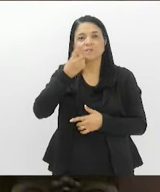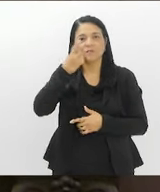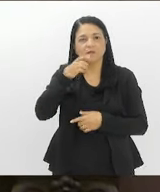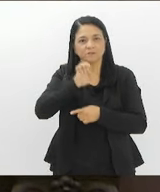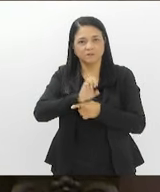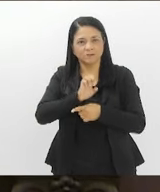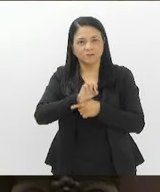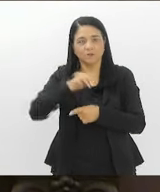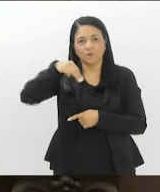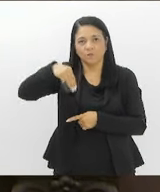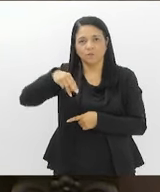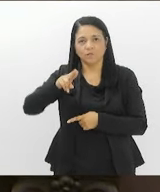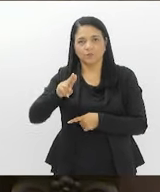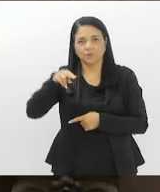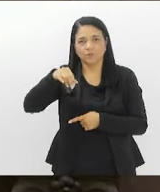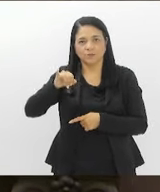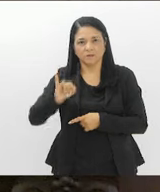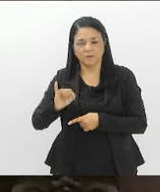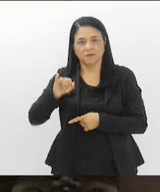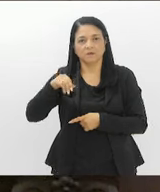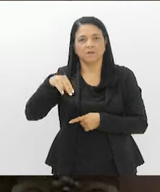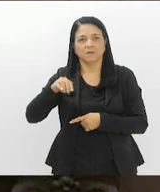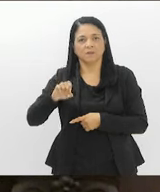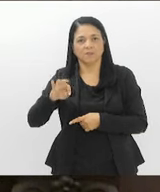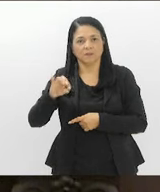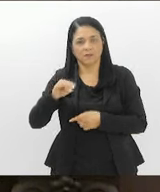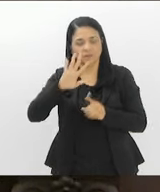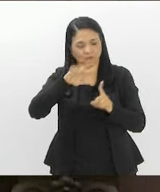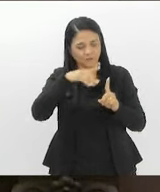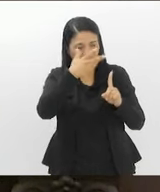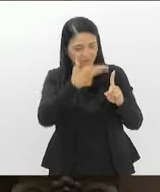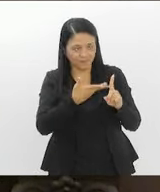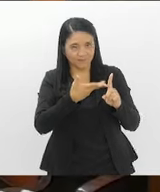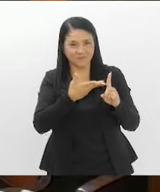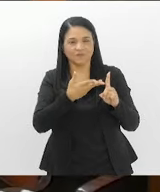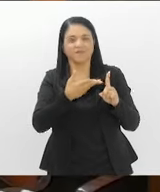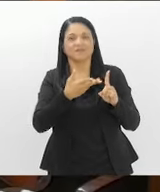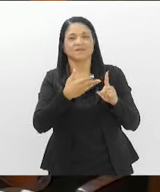Munir Neto, coautor da honraria ao meu lado. Por favor.